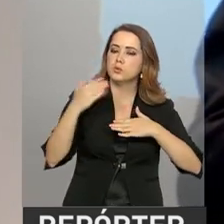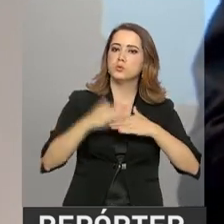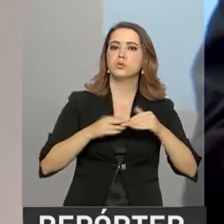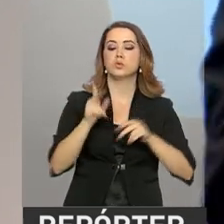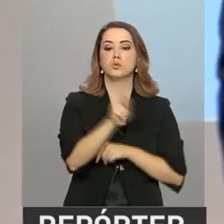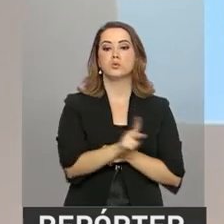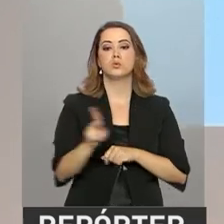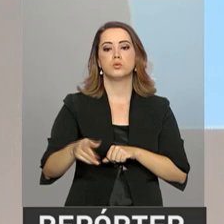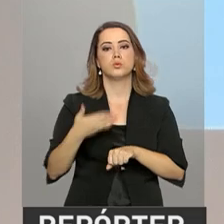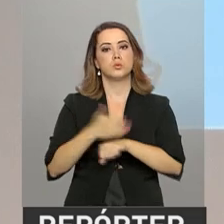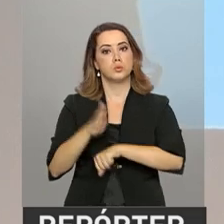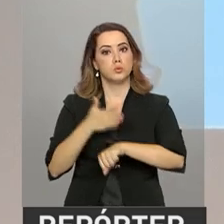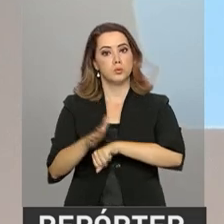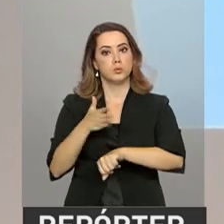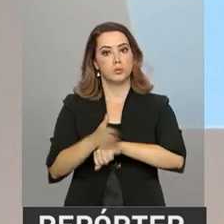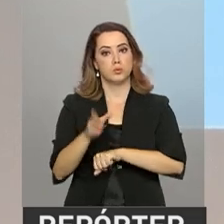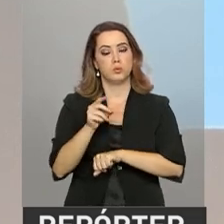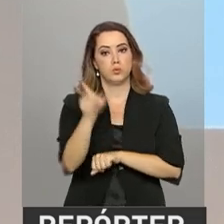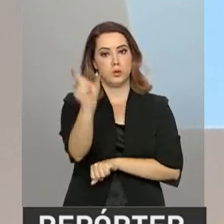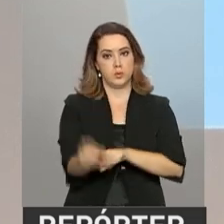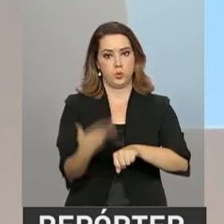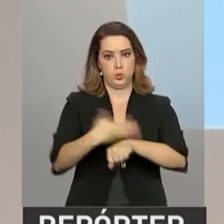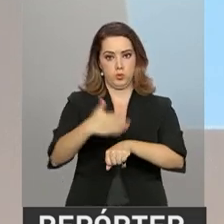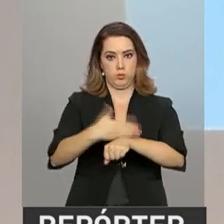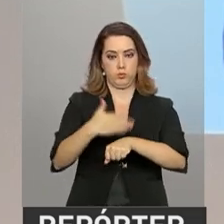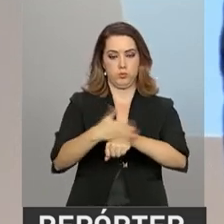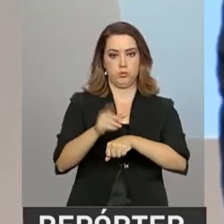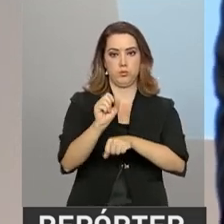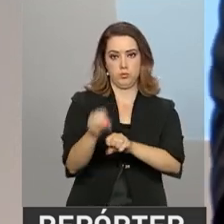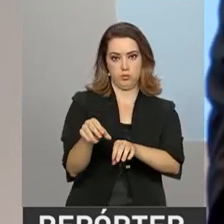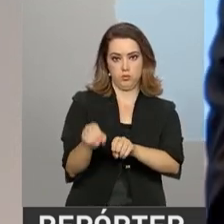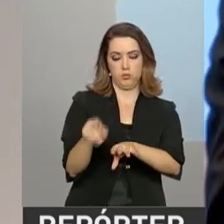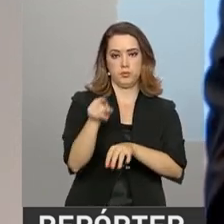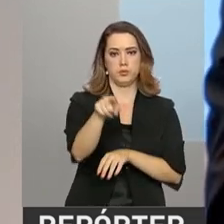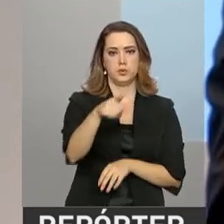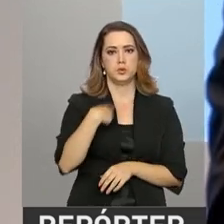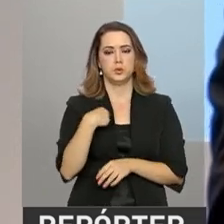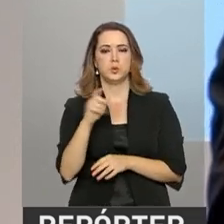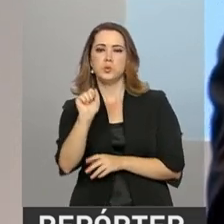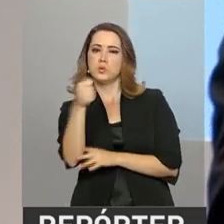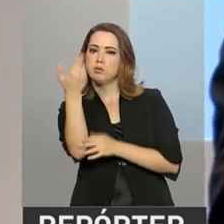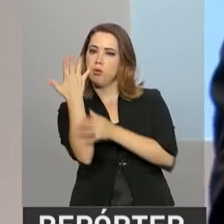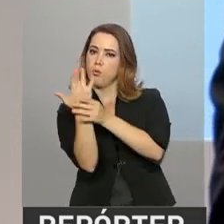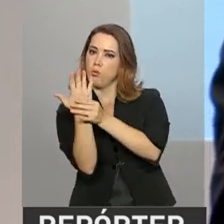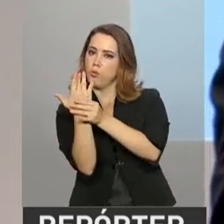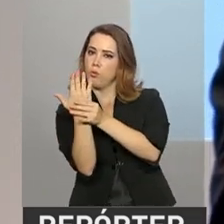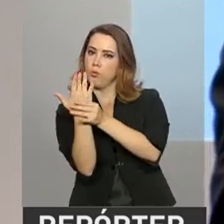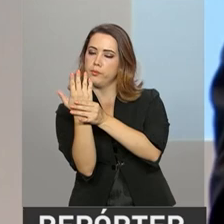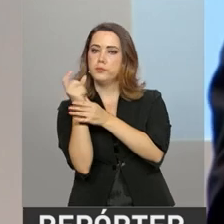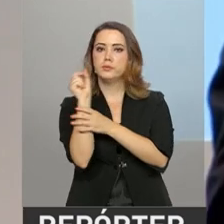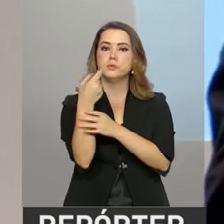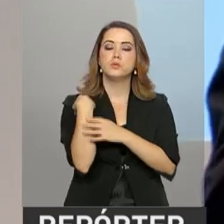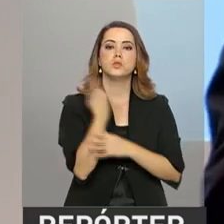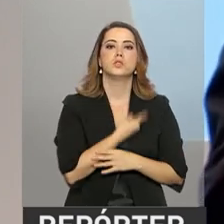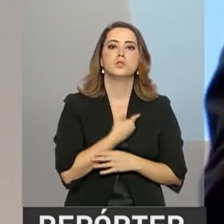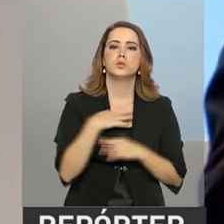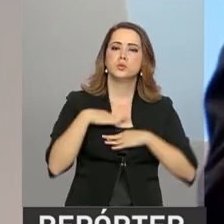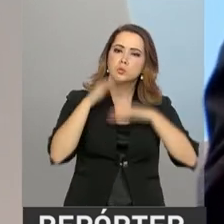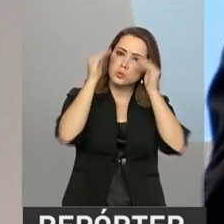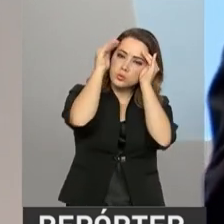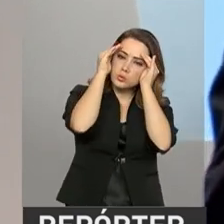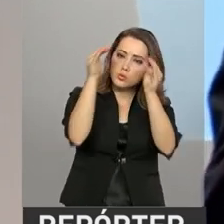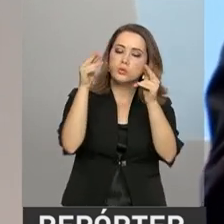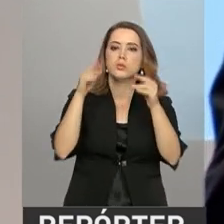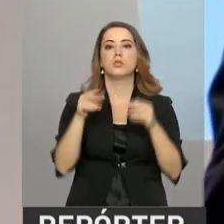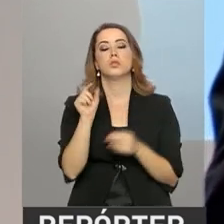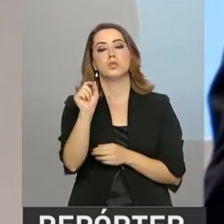treinadores. Utilizando, né, da simbologia do fogo olímpico, nós temos que ter o respeito